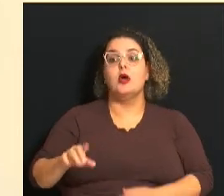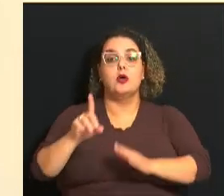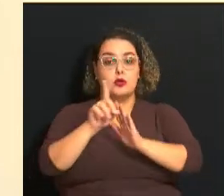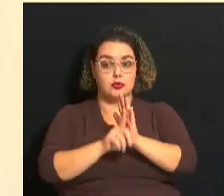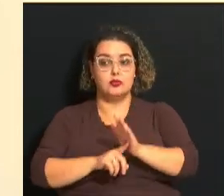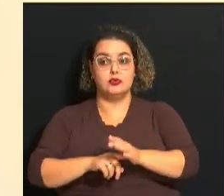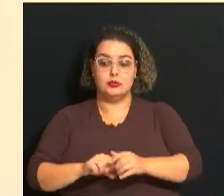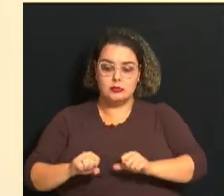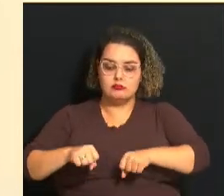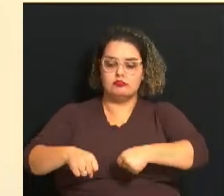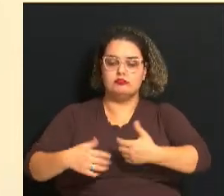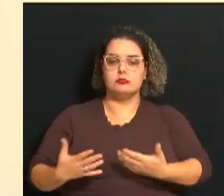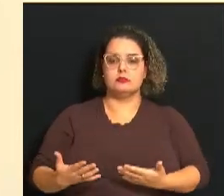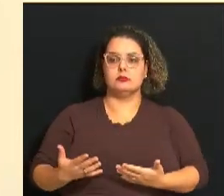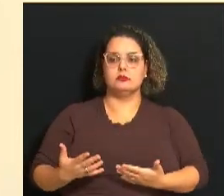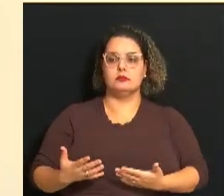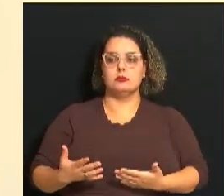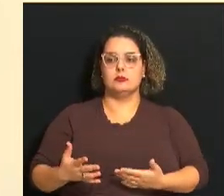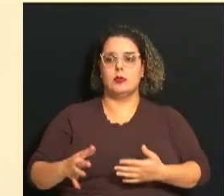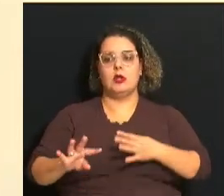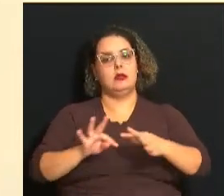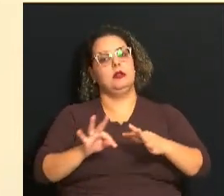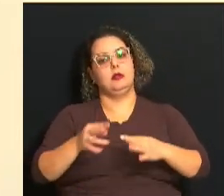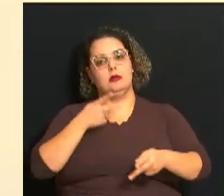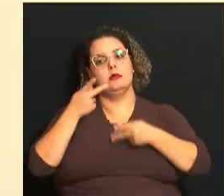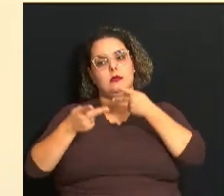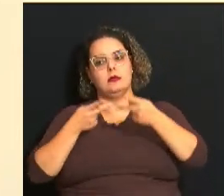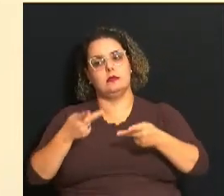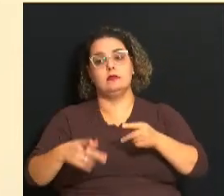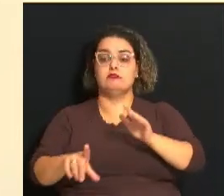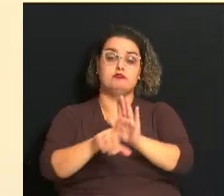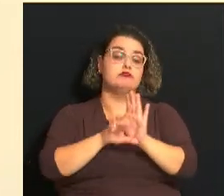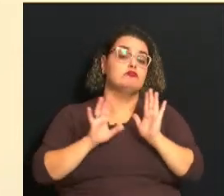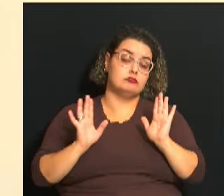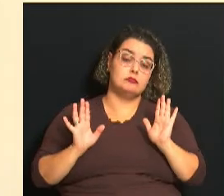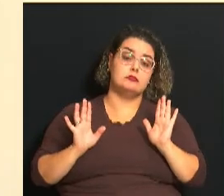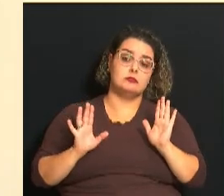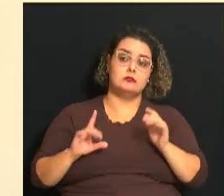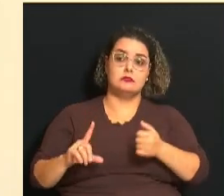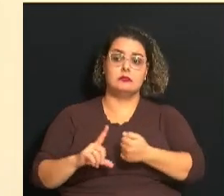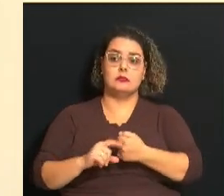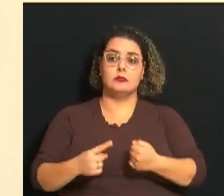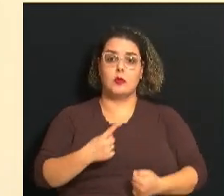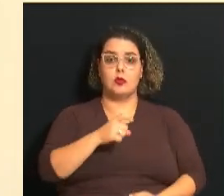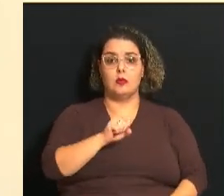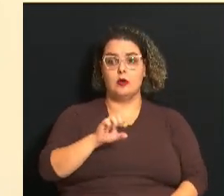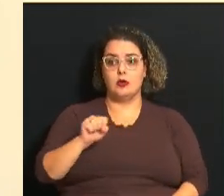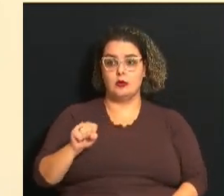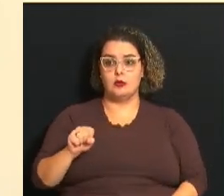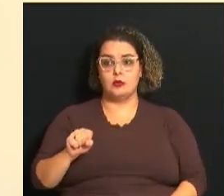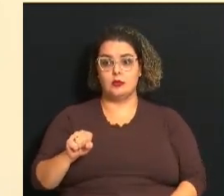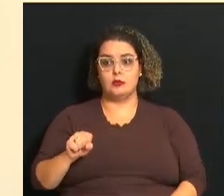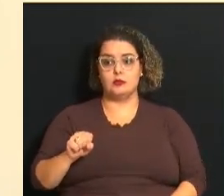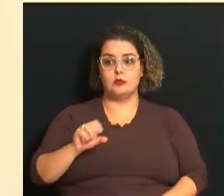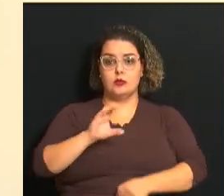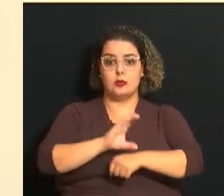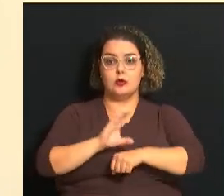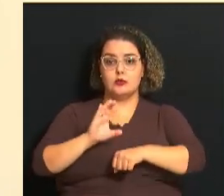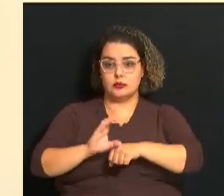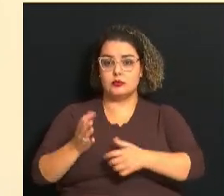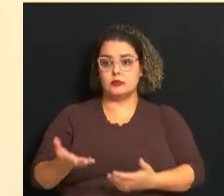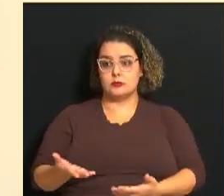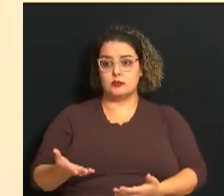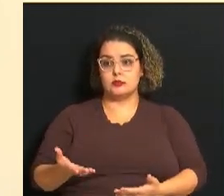Resistir e né e Tecnicamente falando ele tá previsto na lei por exemplo no Artigo 18 do Código Civil que fala não